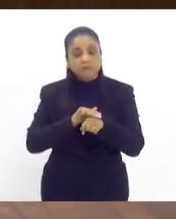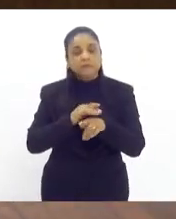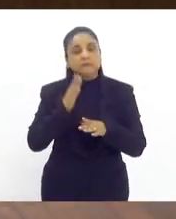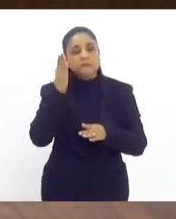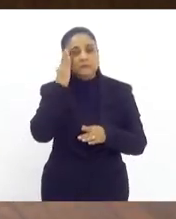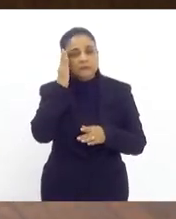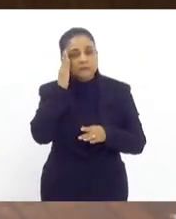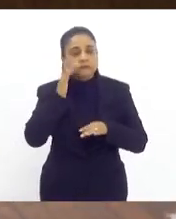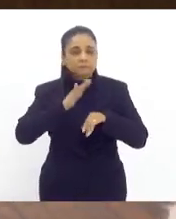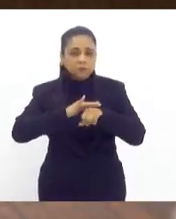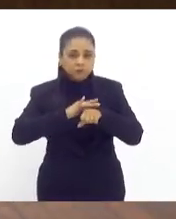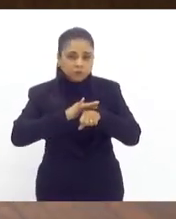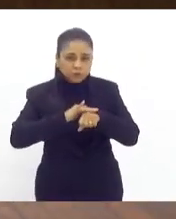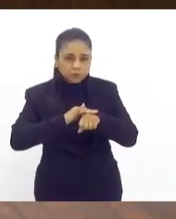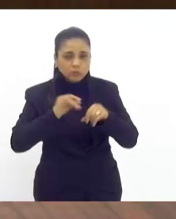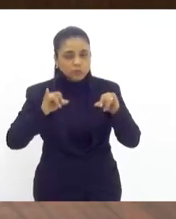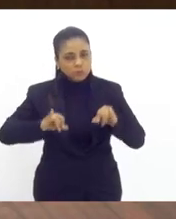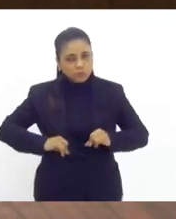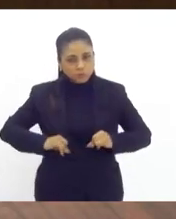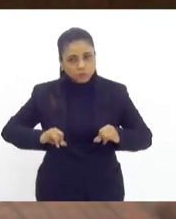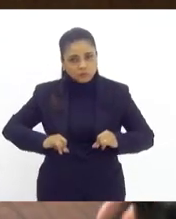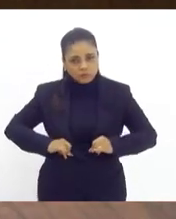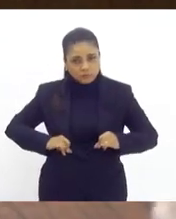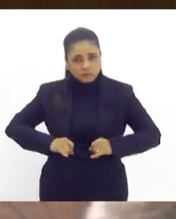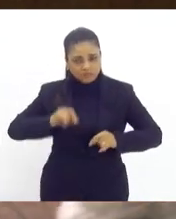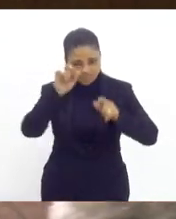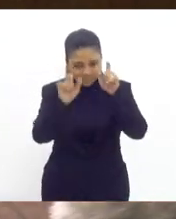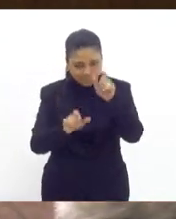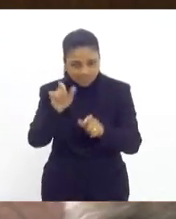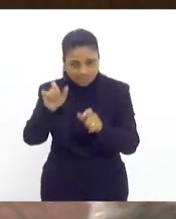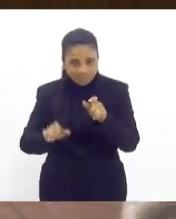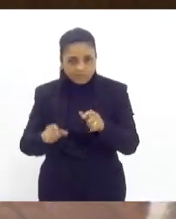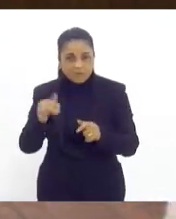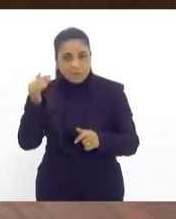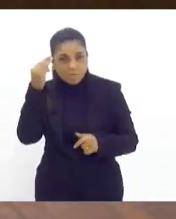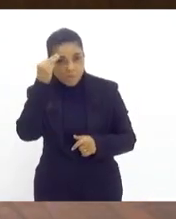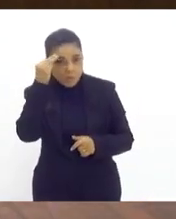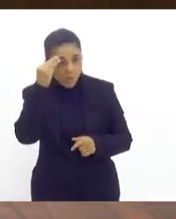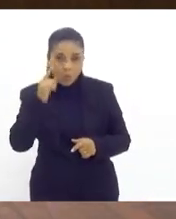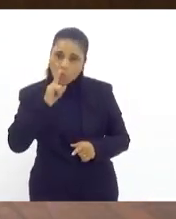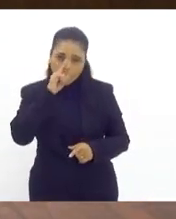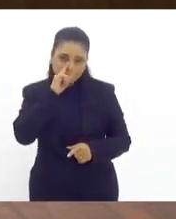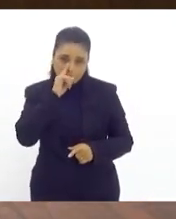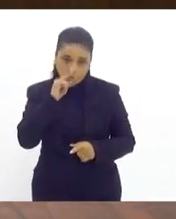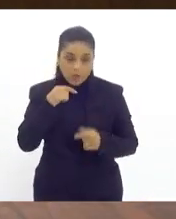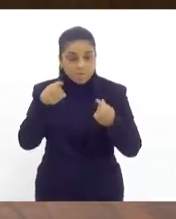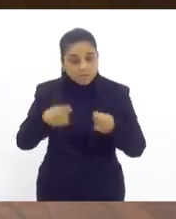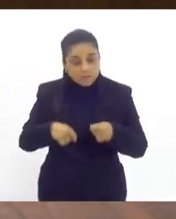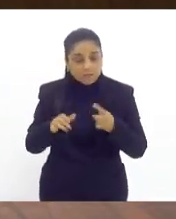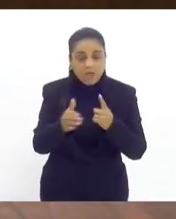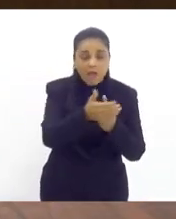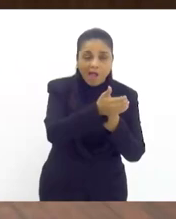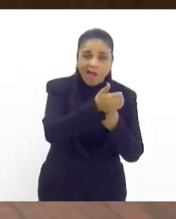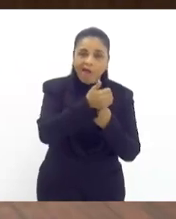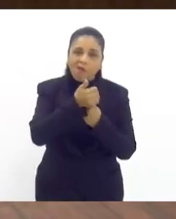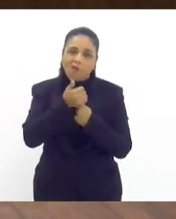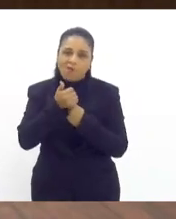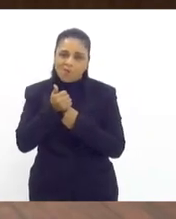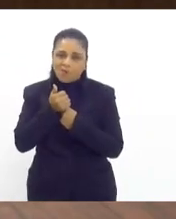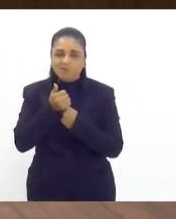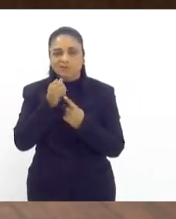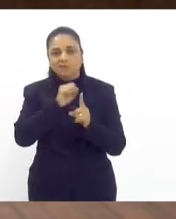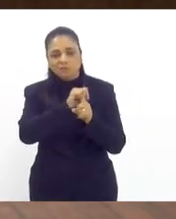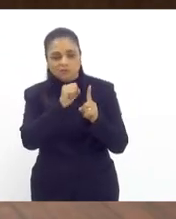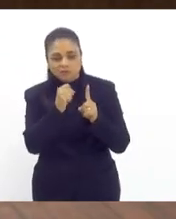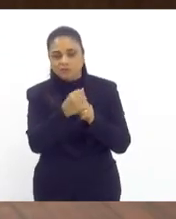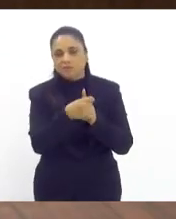mental não são pessoas perigosas elas precisam ser acolhidas pela sociedade e há